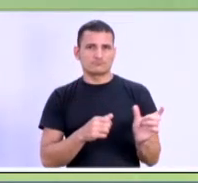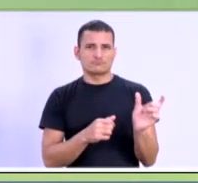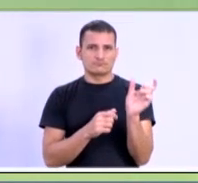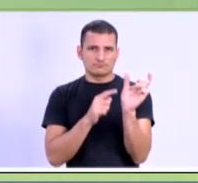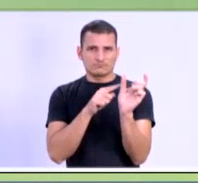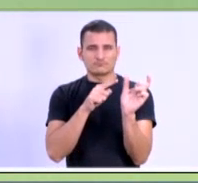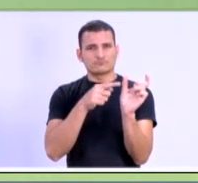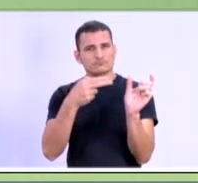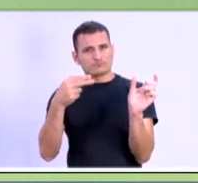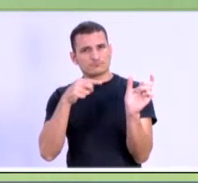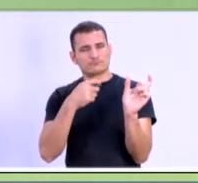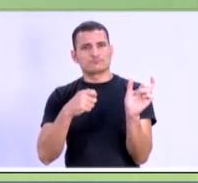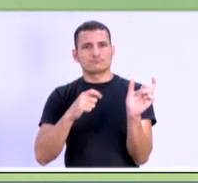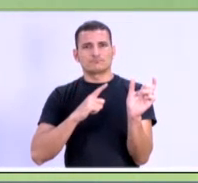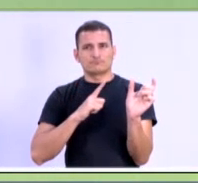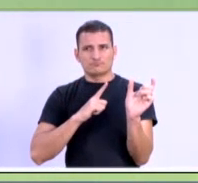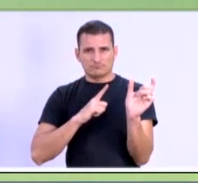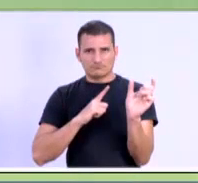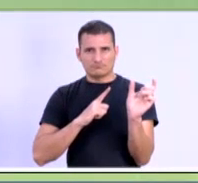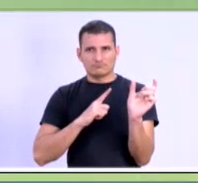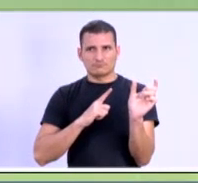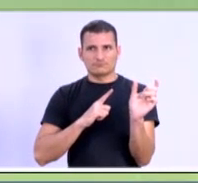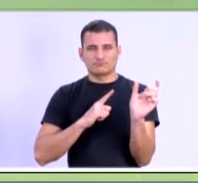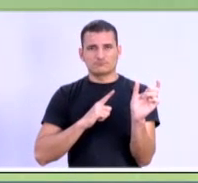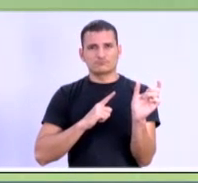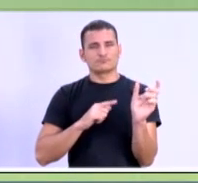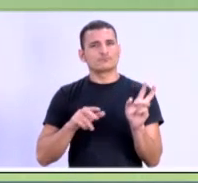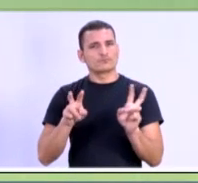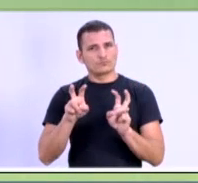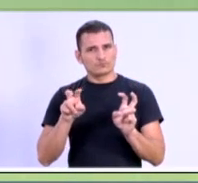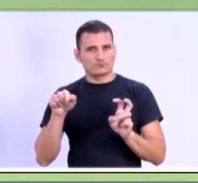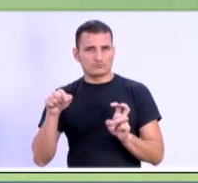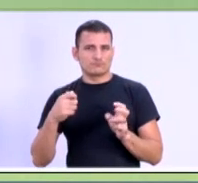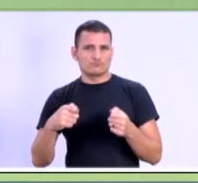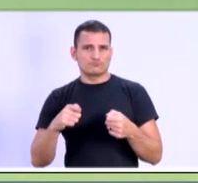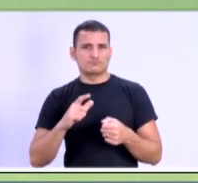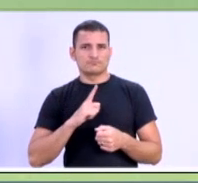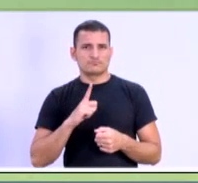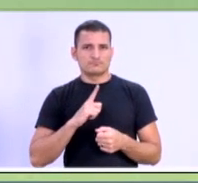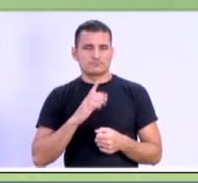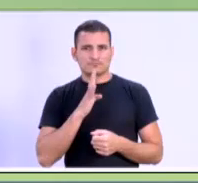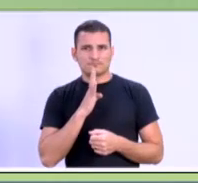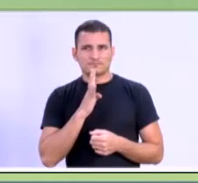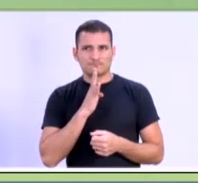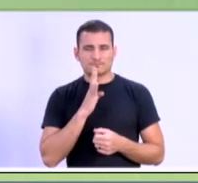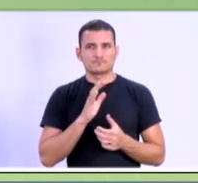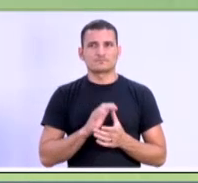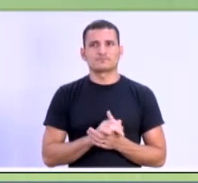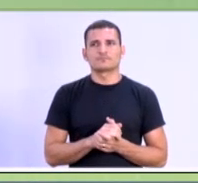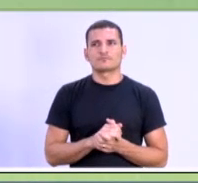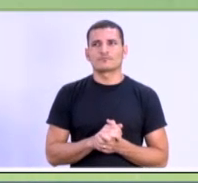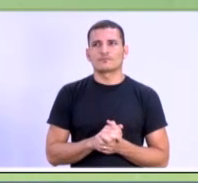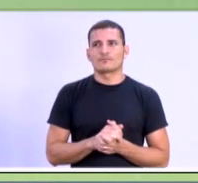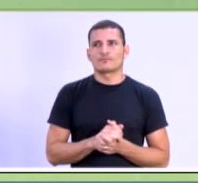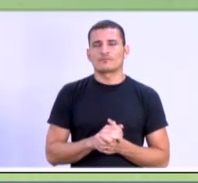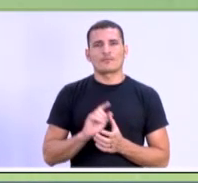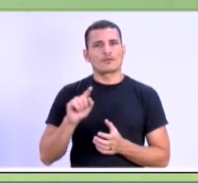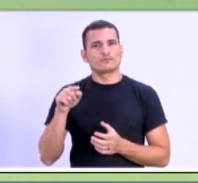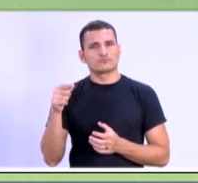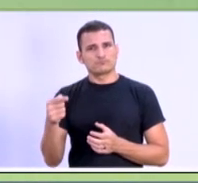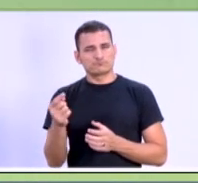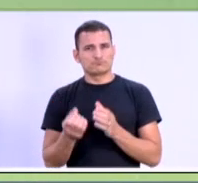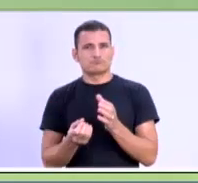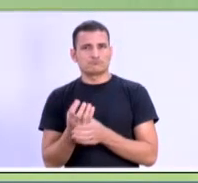precisam ter esse pré-conhecimento. Objeto não, os computadores precisam ter esse pré-conhecimento para depois podermos criá-los